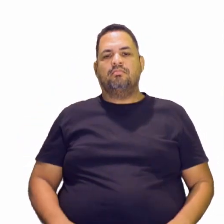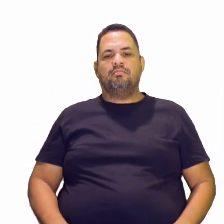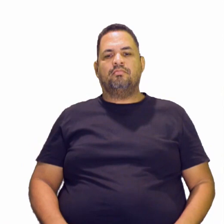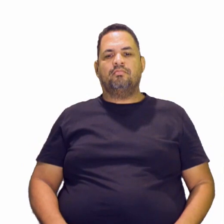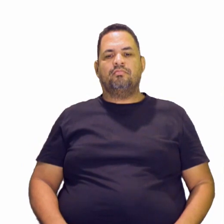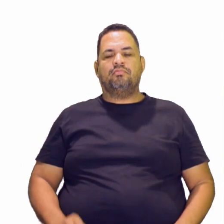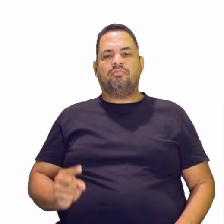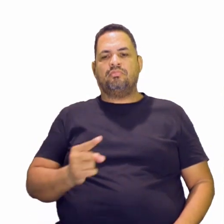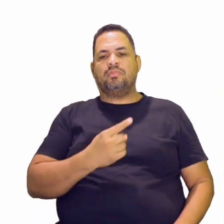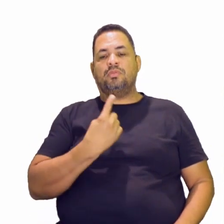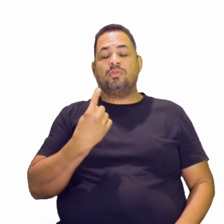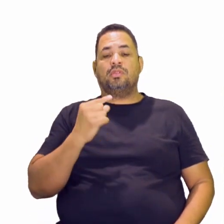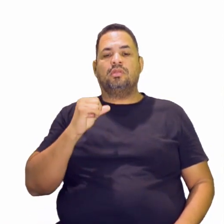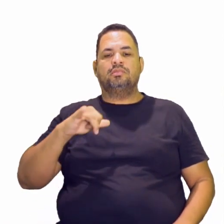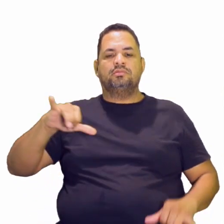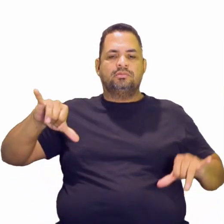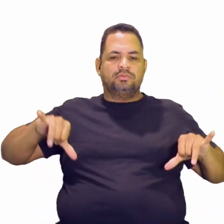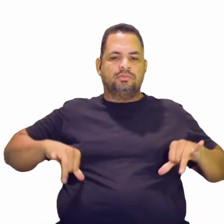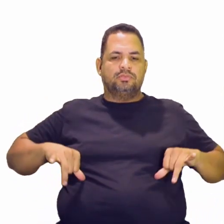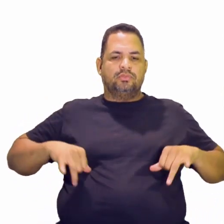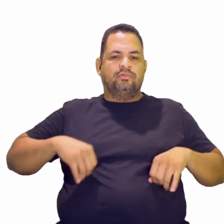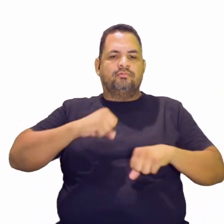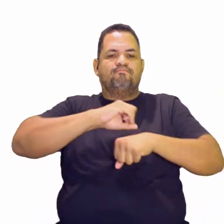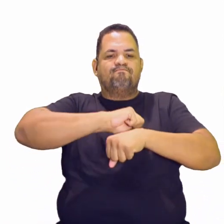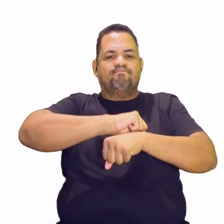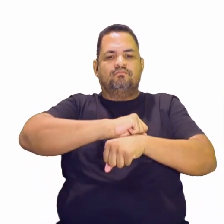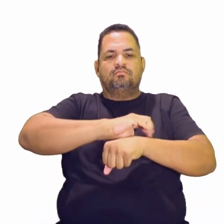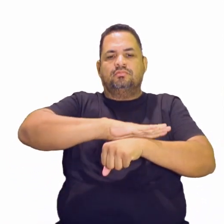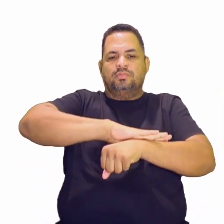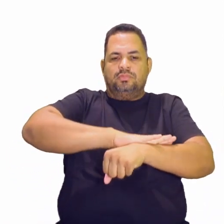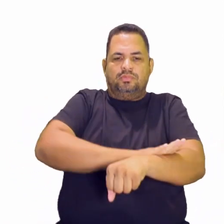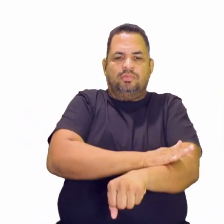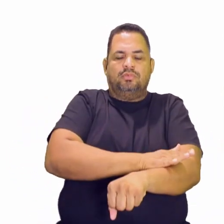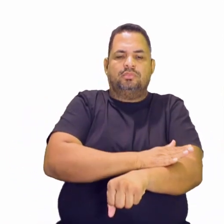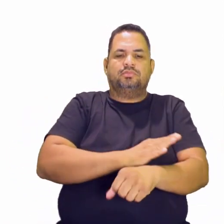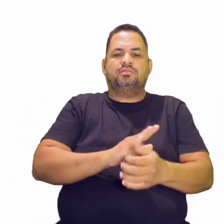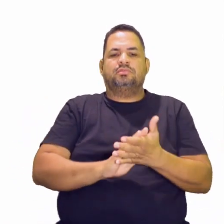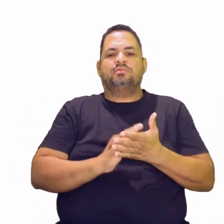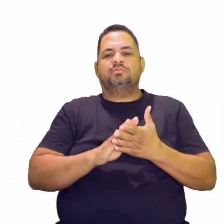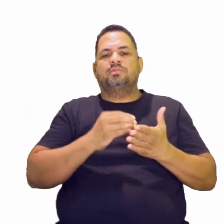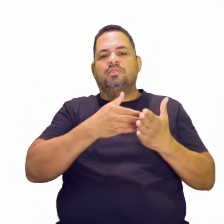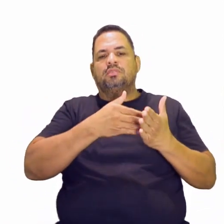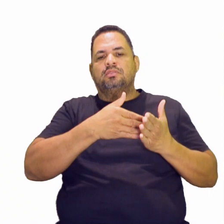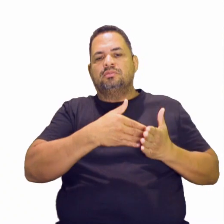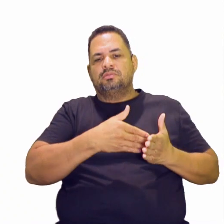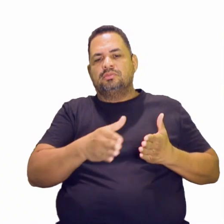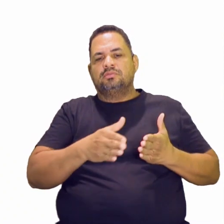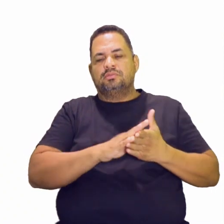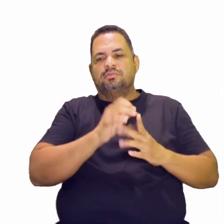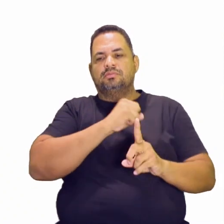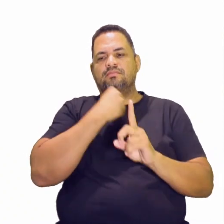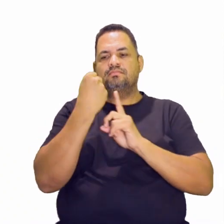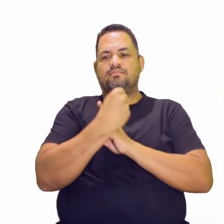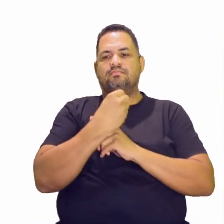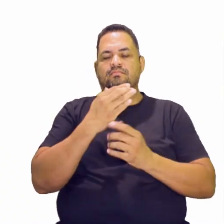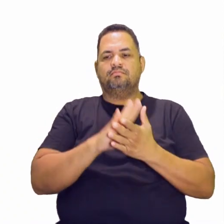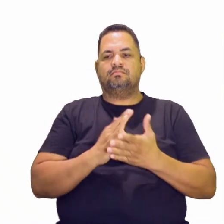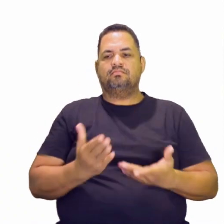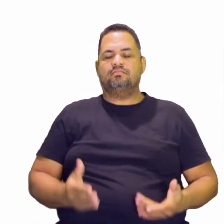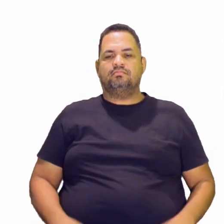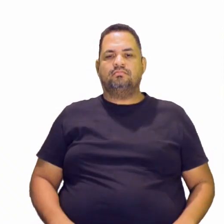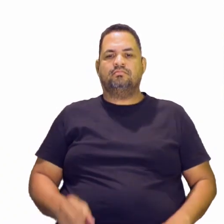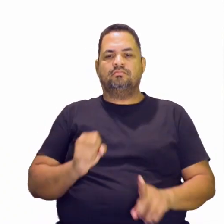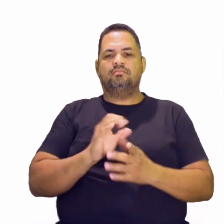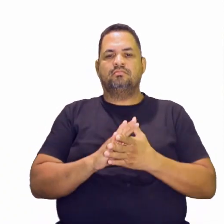do que eles sofrem, né, do racismo, da exclusão social. Então, essa cultura hip-hop